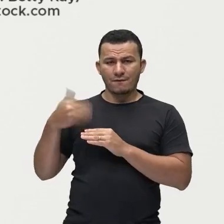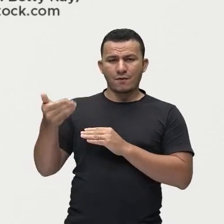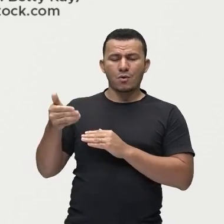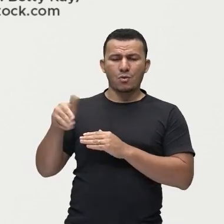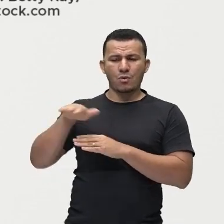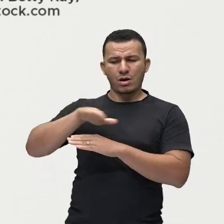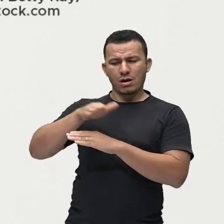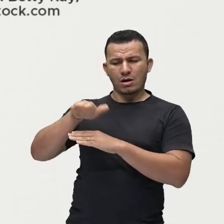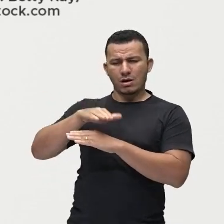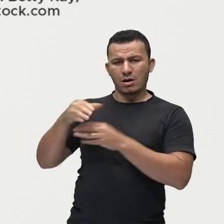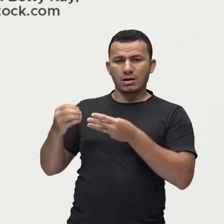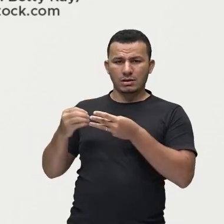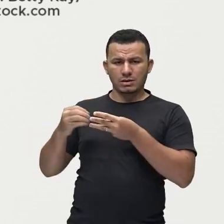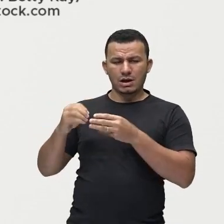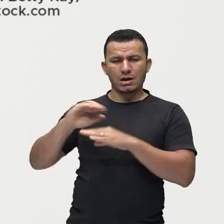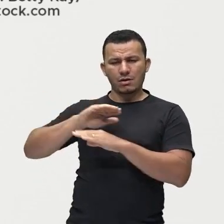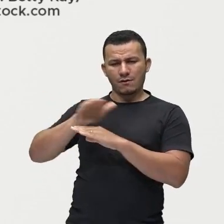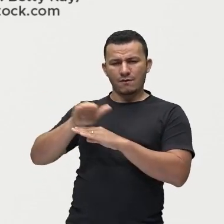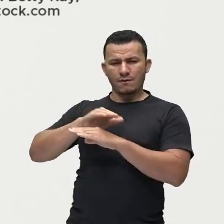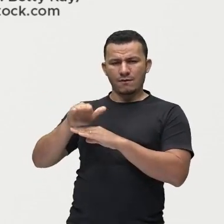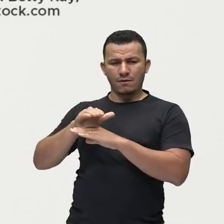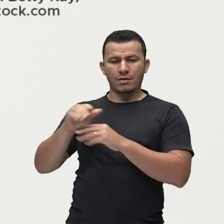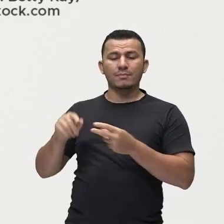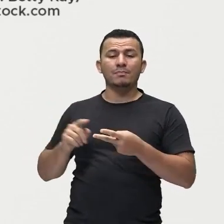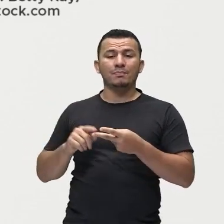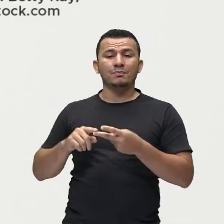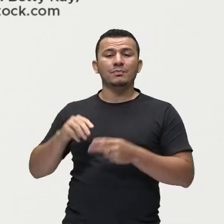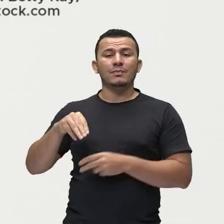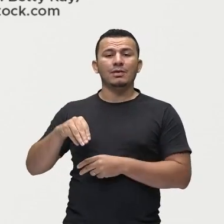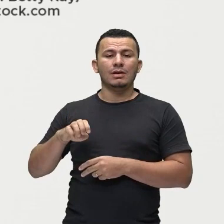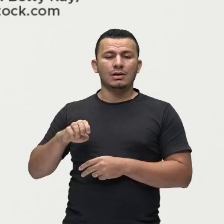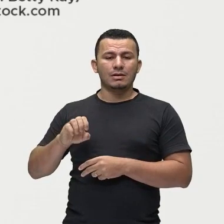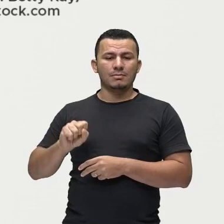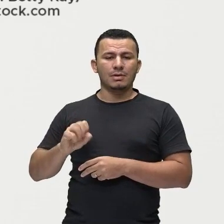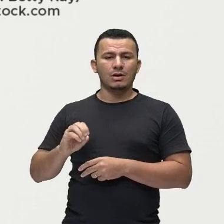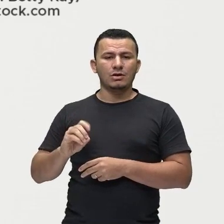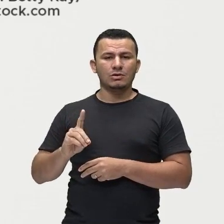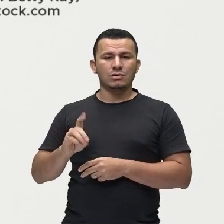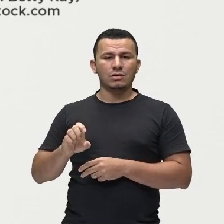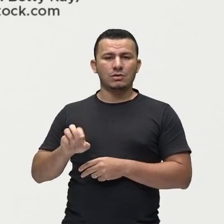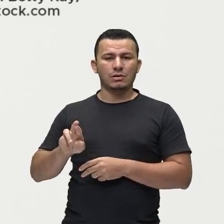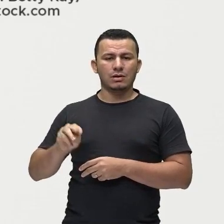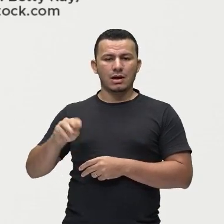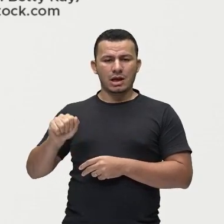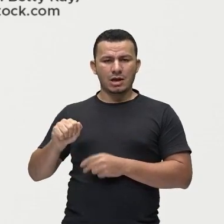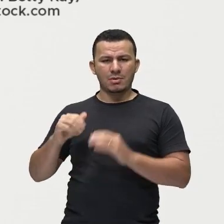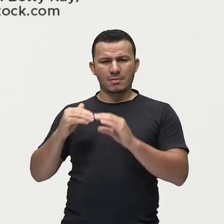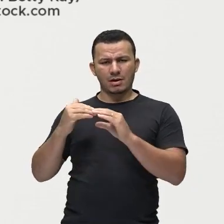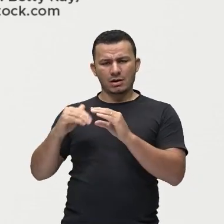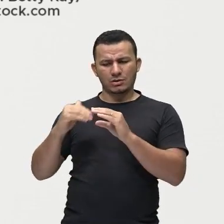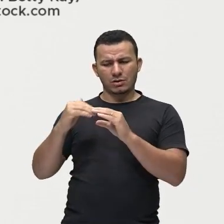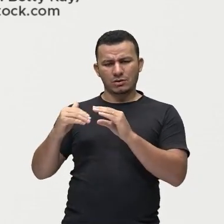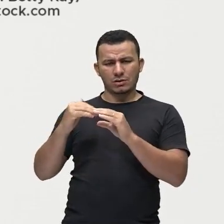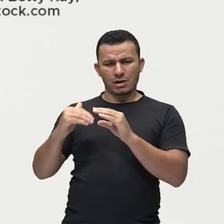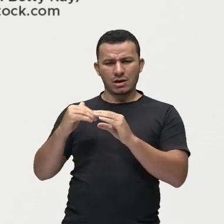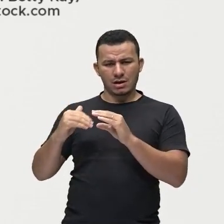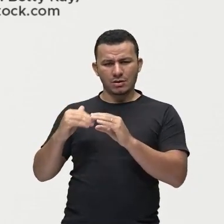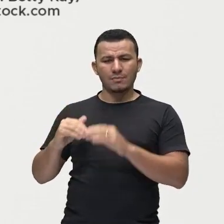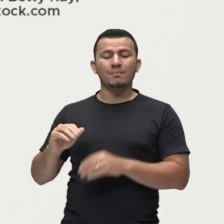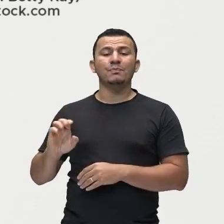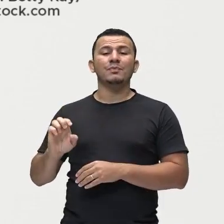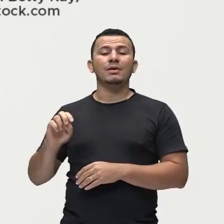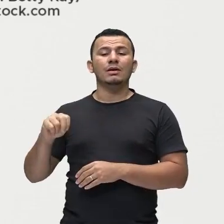periferia dessa célula. Mesoderma, nessa região aqui mais no meio, tá? Mais ao centro. E